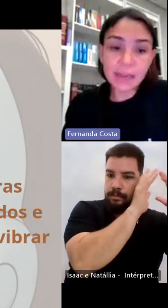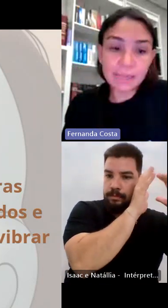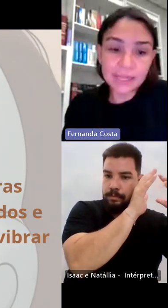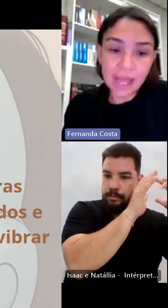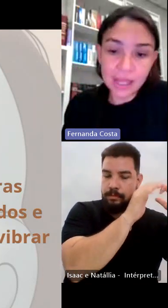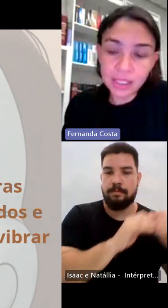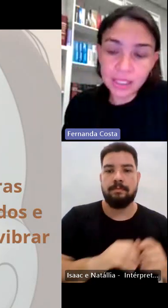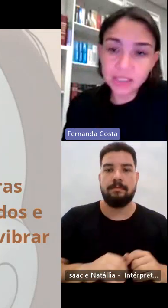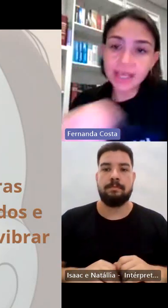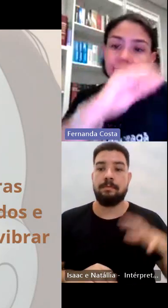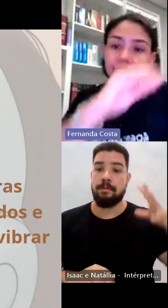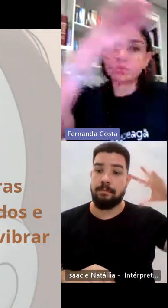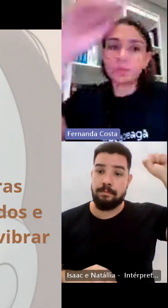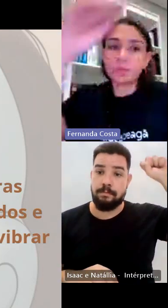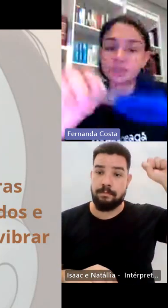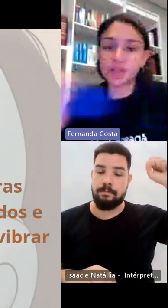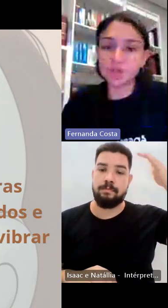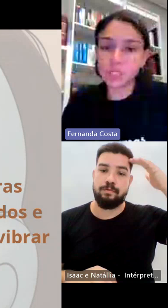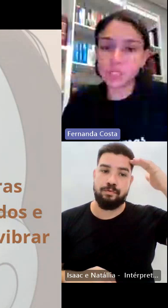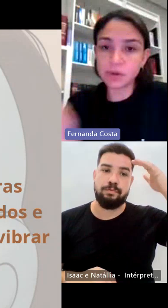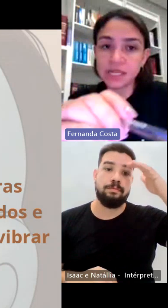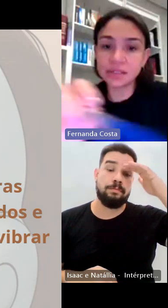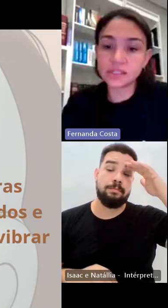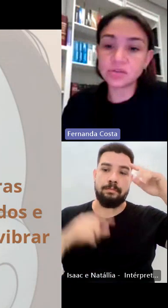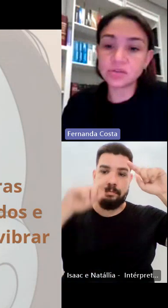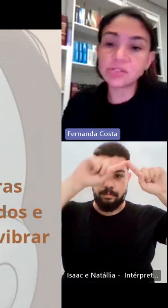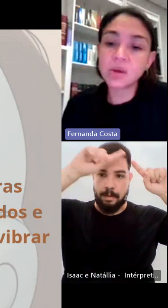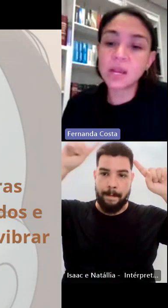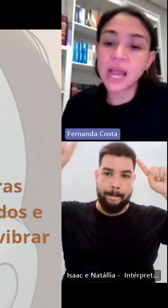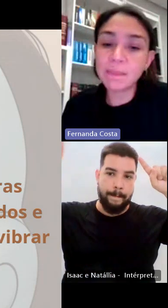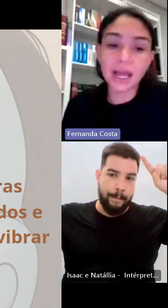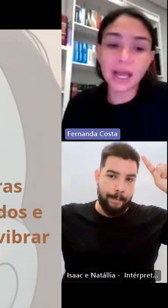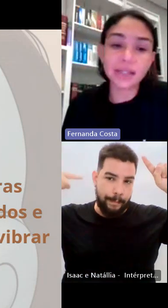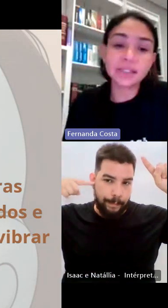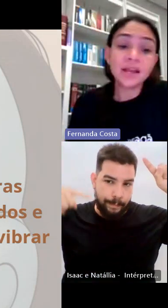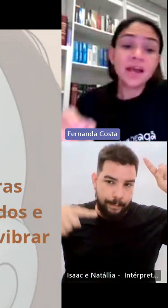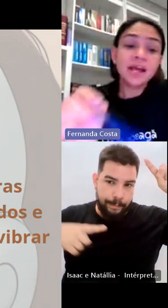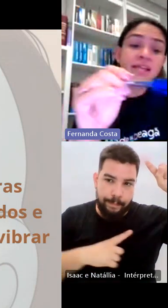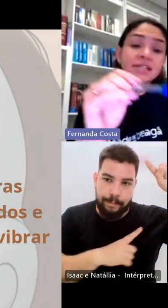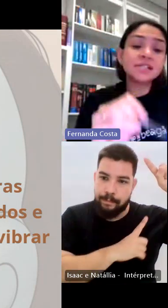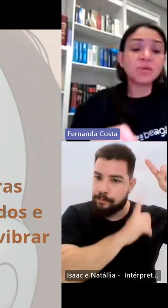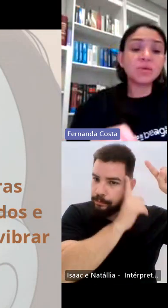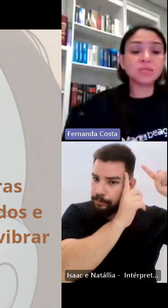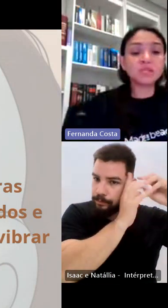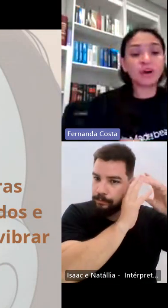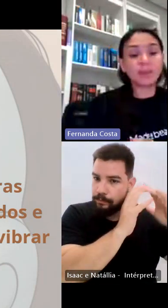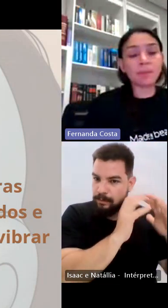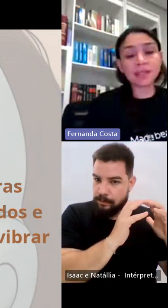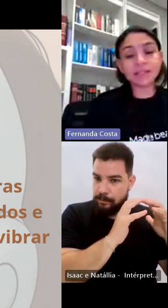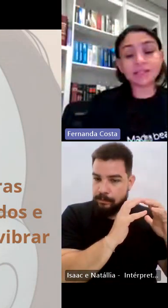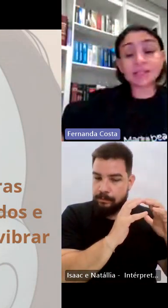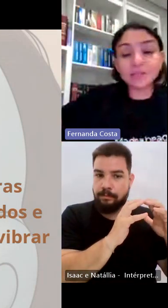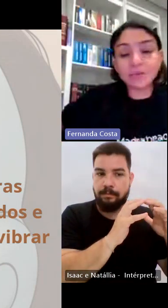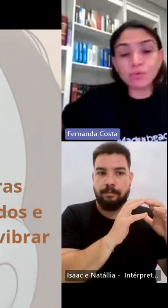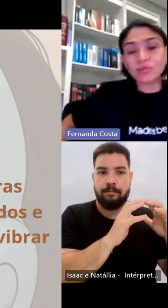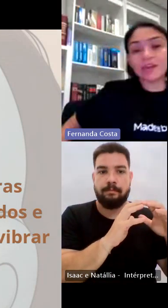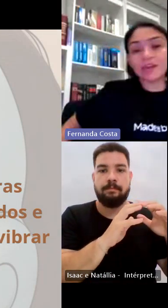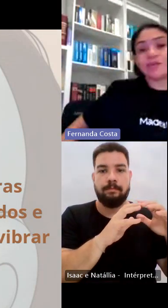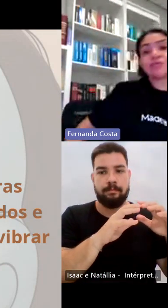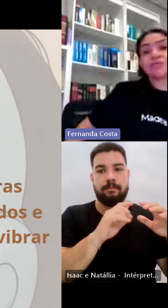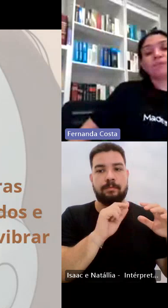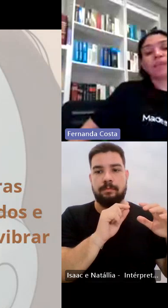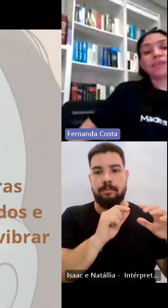ser captada, né? Então, depois que faz todo esse processo, essas ondas são captadas e são transformadas nesse